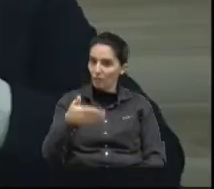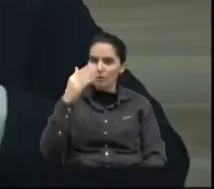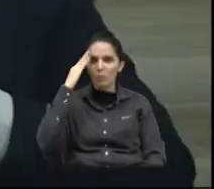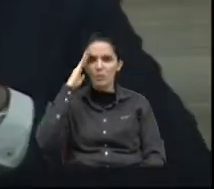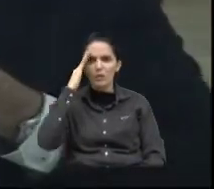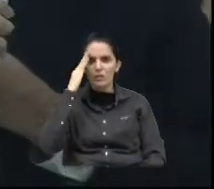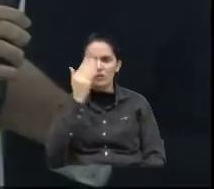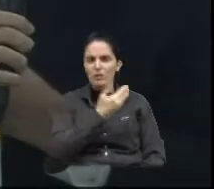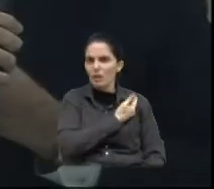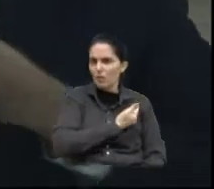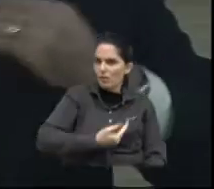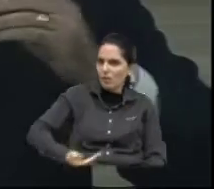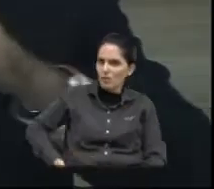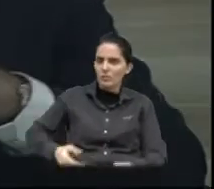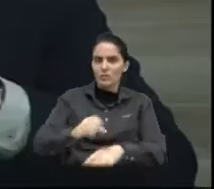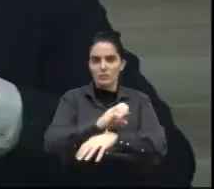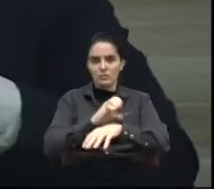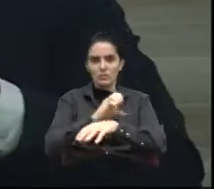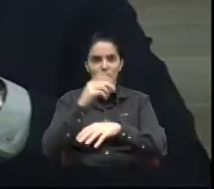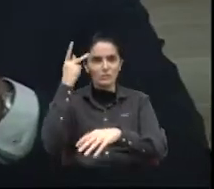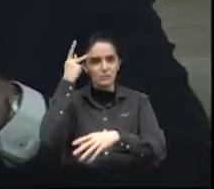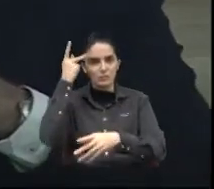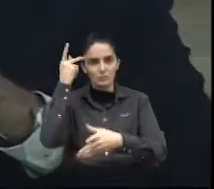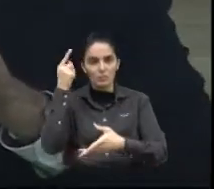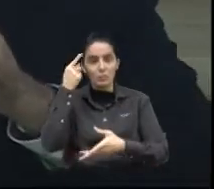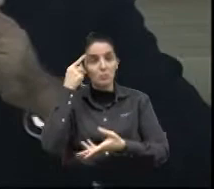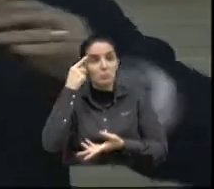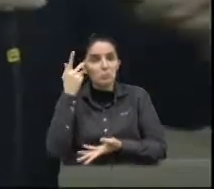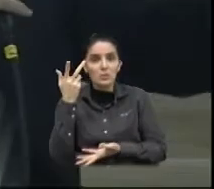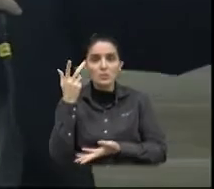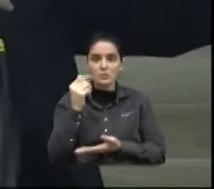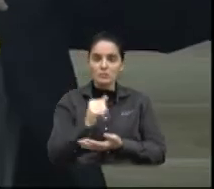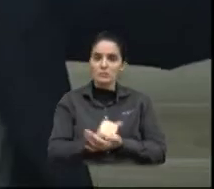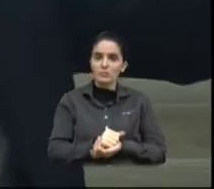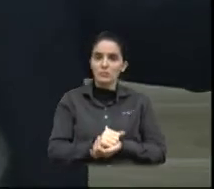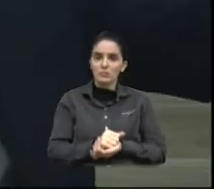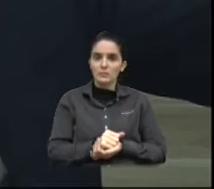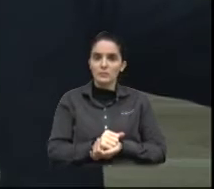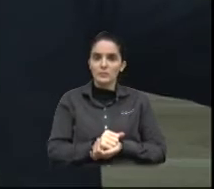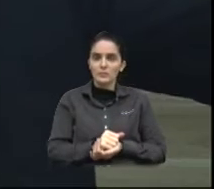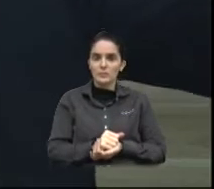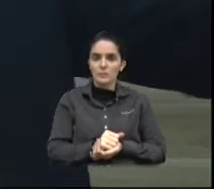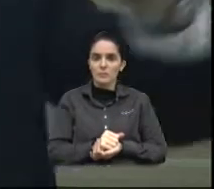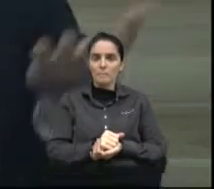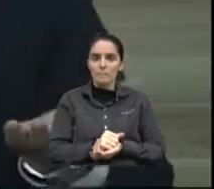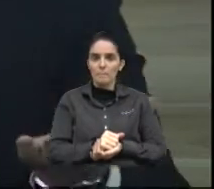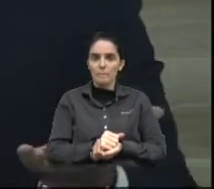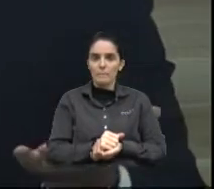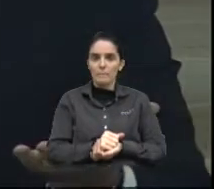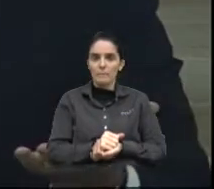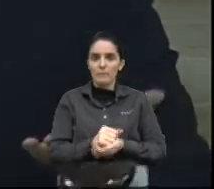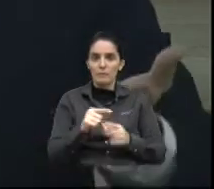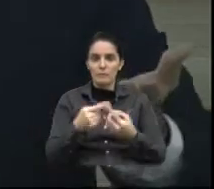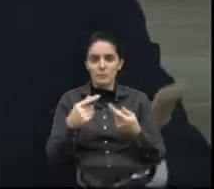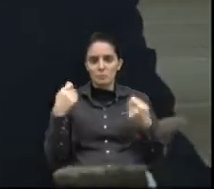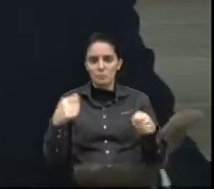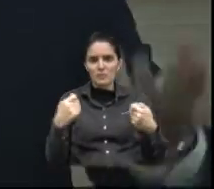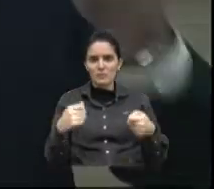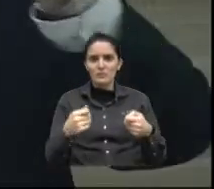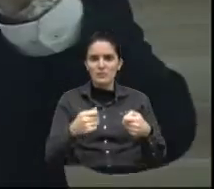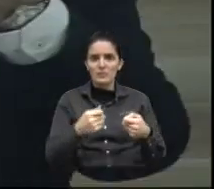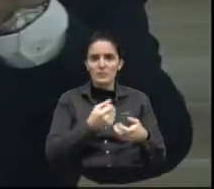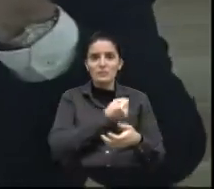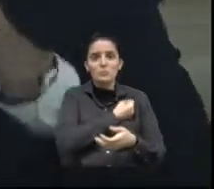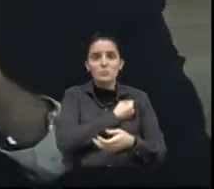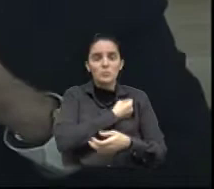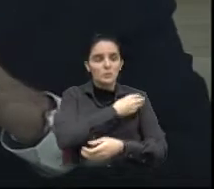governador simplesmente tomou uma decisão que pode não ter sido de hoje mas vai olhar o número propõem os alunos do